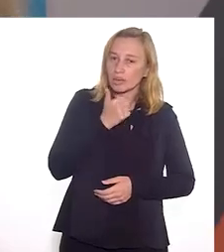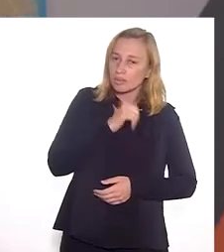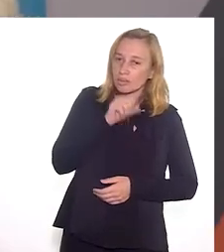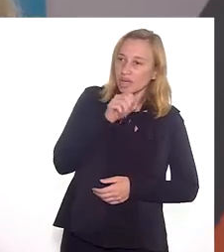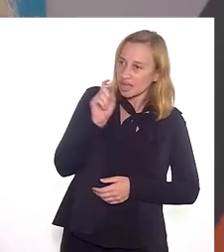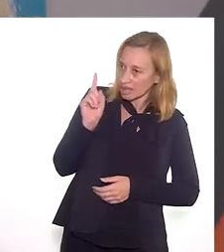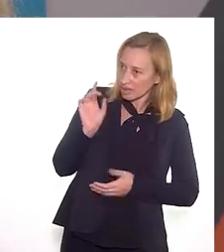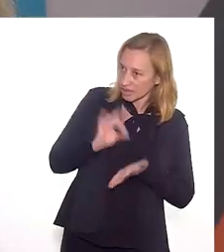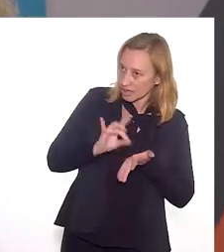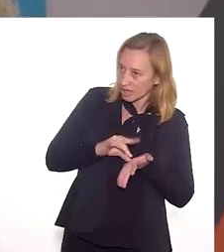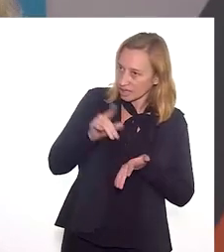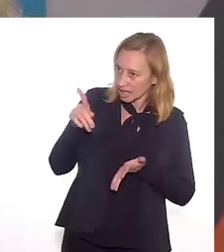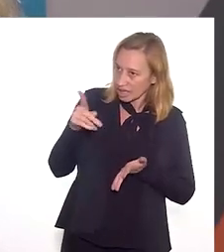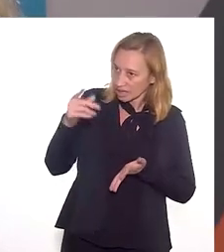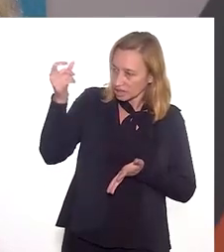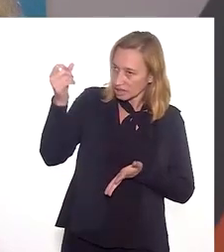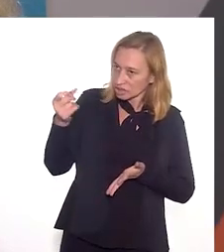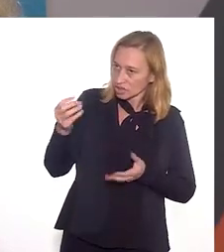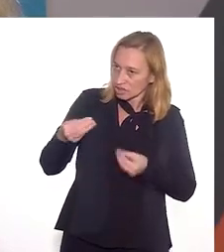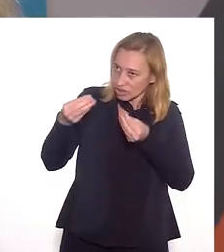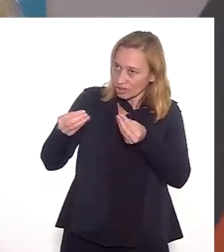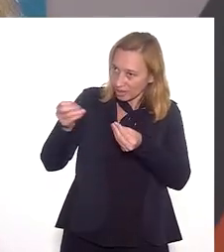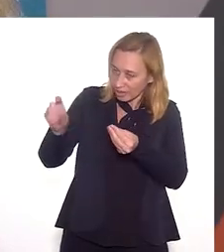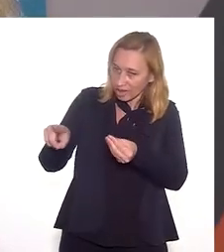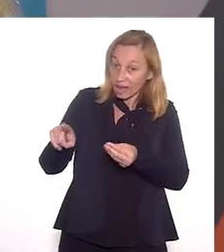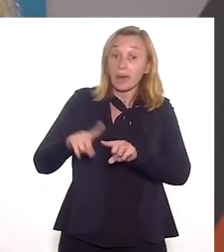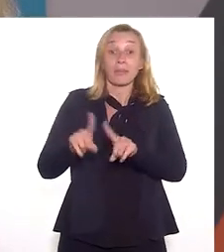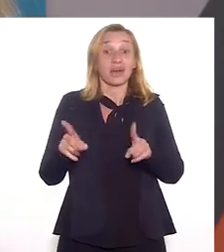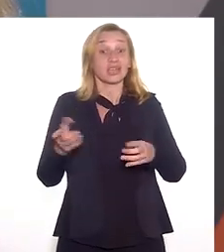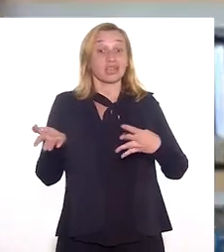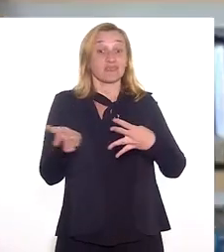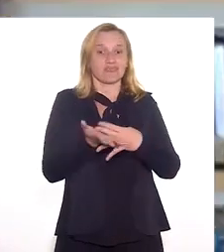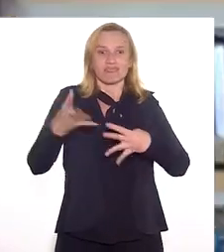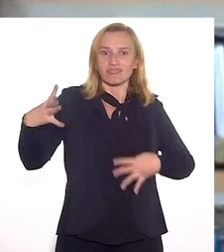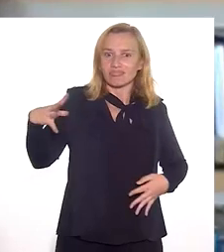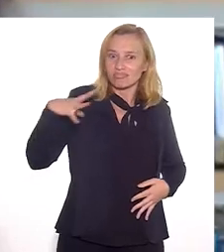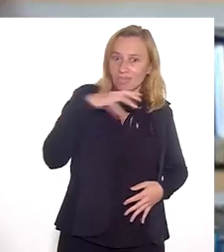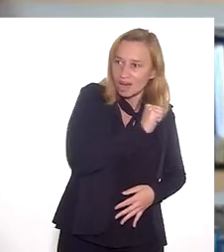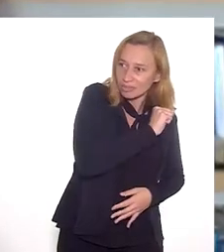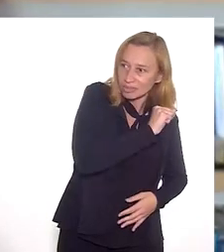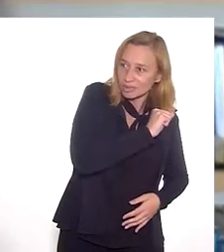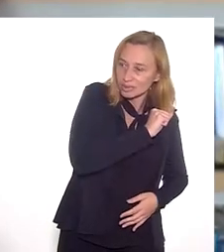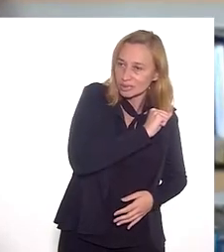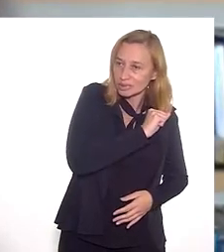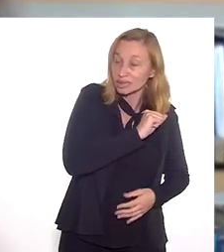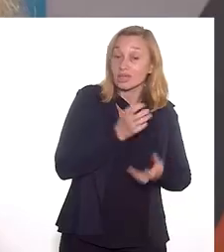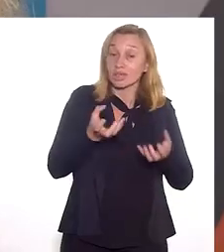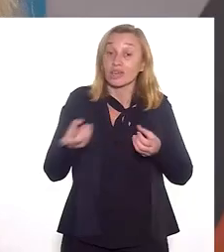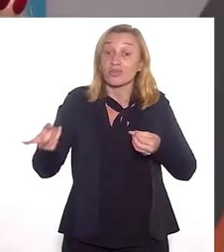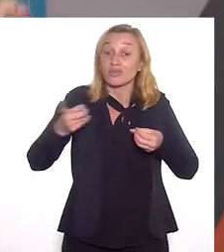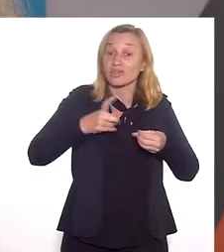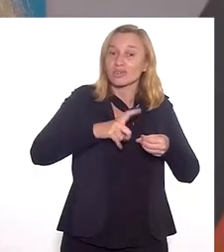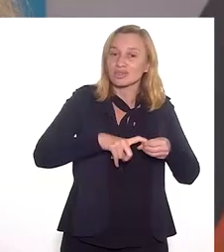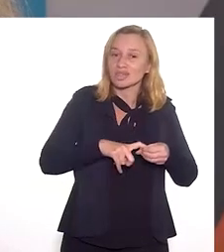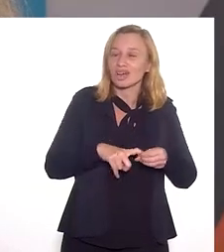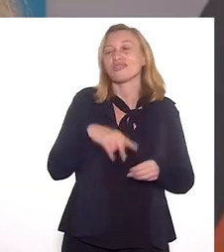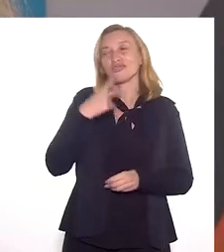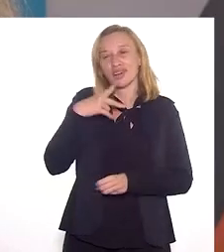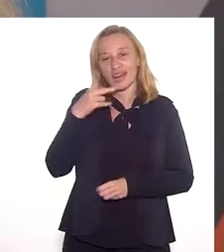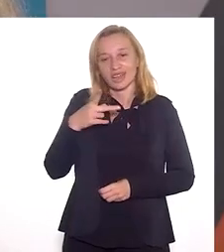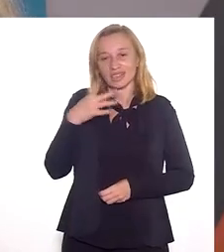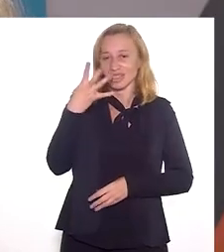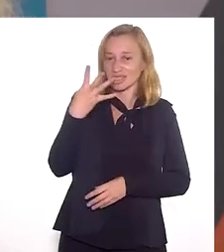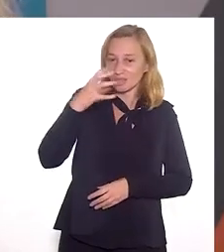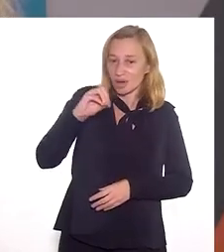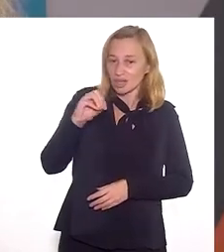título, Velhos São os Outros, por causa da sua mãe, não é verdade? Foi ela que verdade. Te deu o título, né? Mas olha, a gente vai ter que ir para um rápido